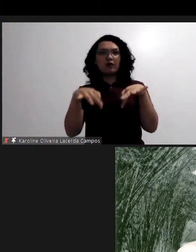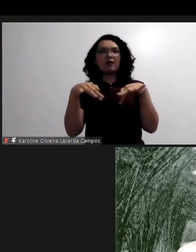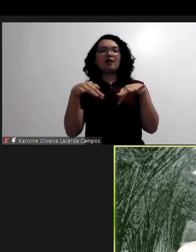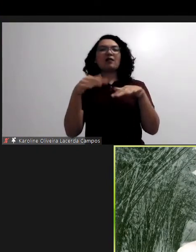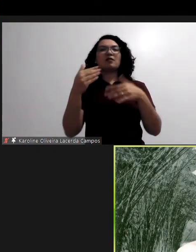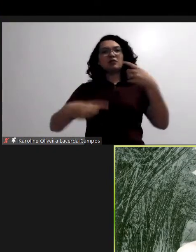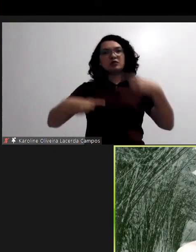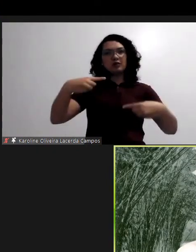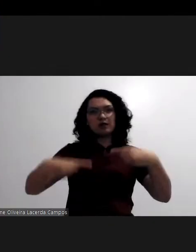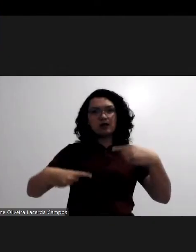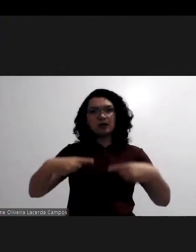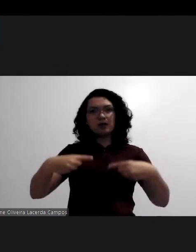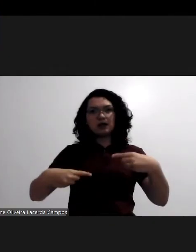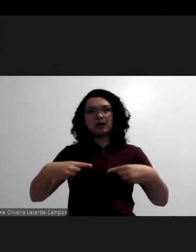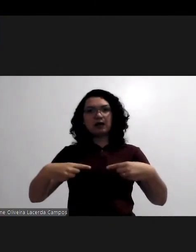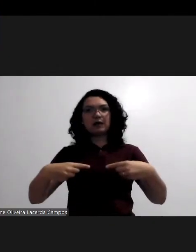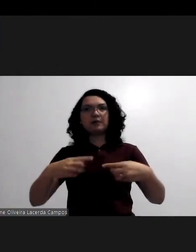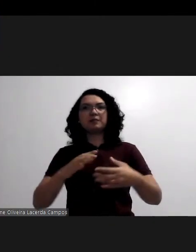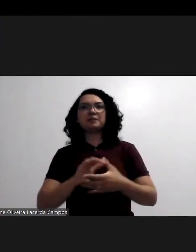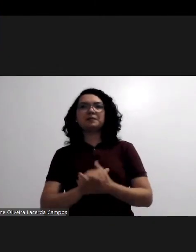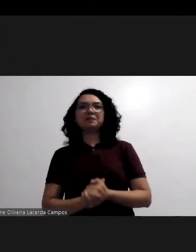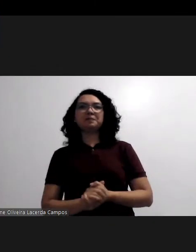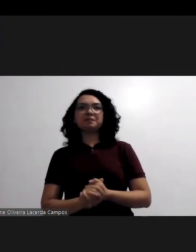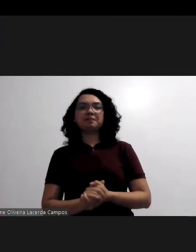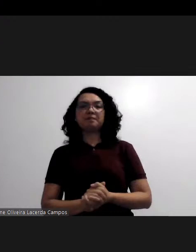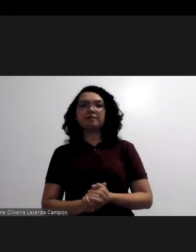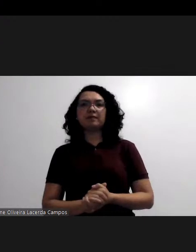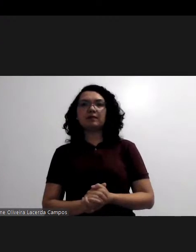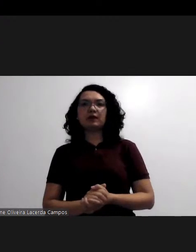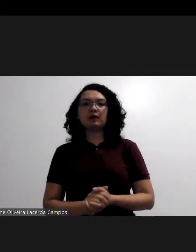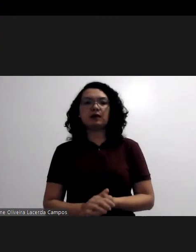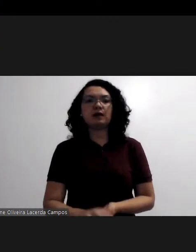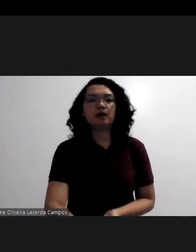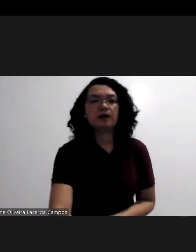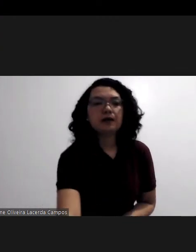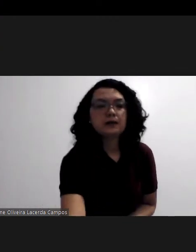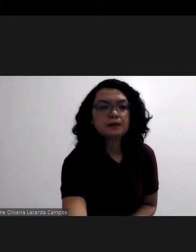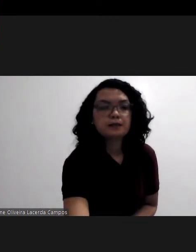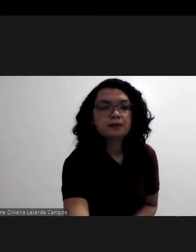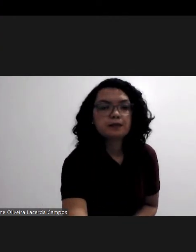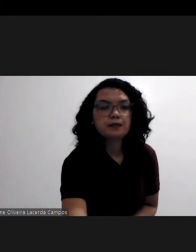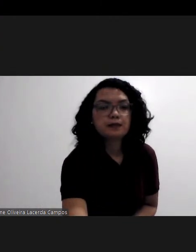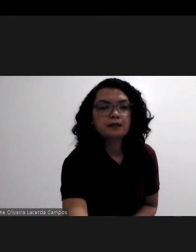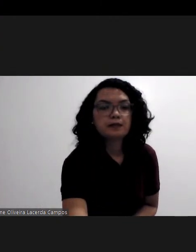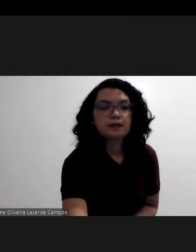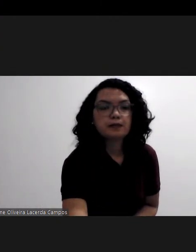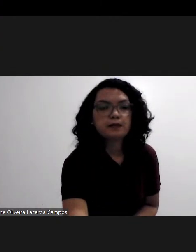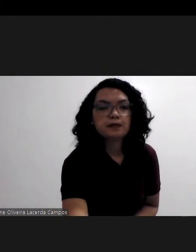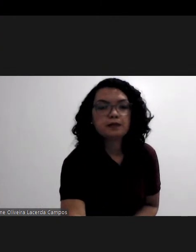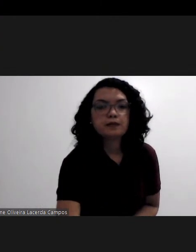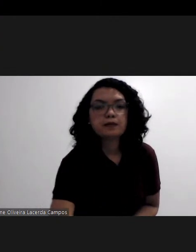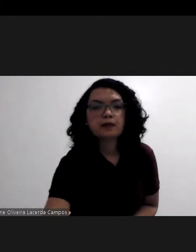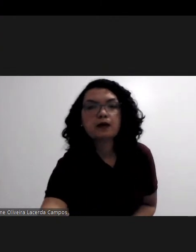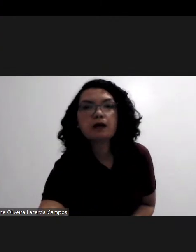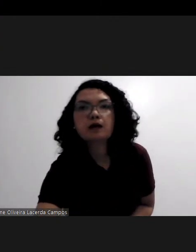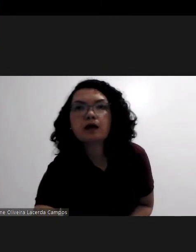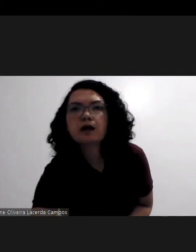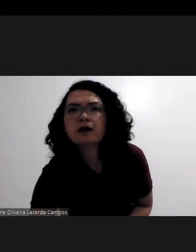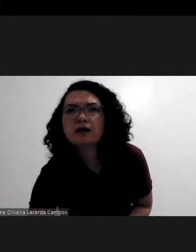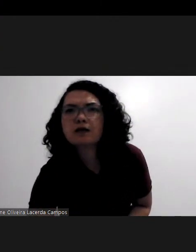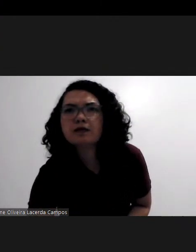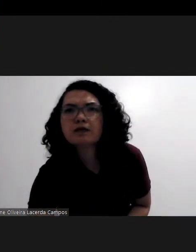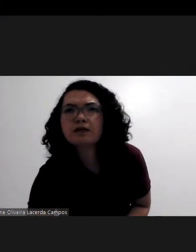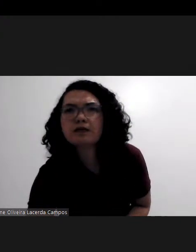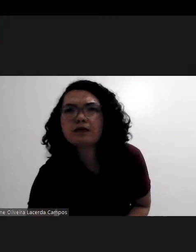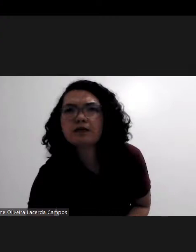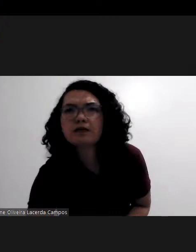Boa noite para todas e todos. Obrigado, Maria Fernanda, pela apresentação. Eu vou já compartilhar